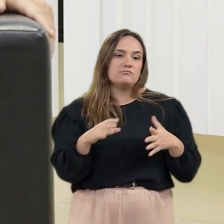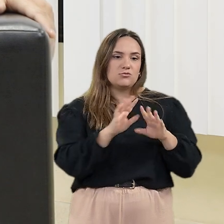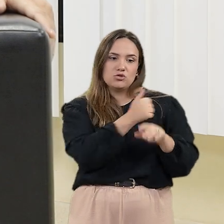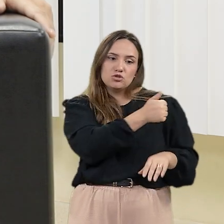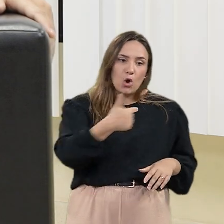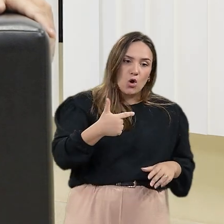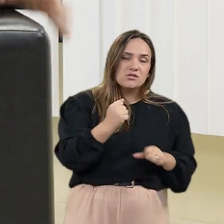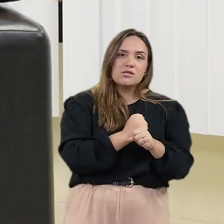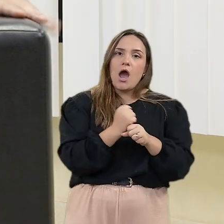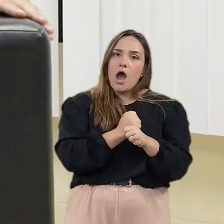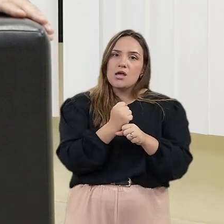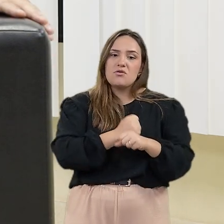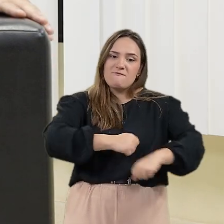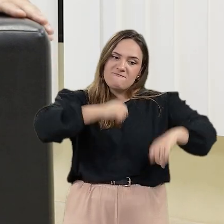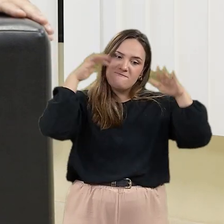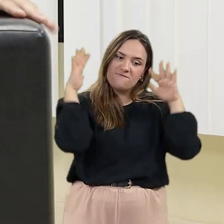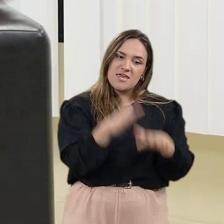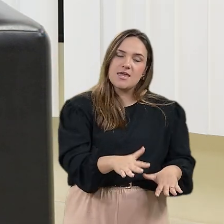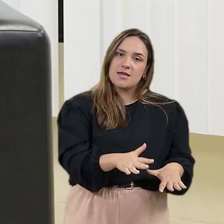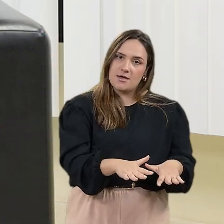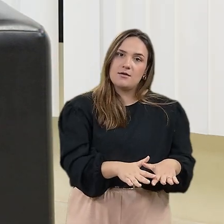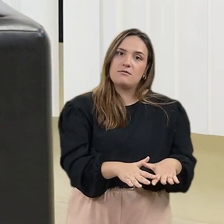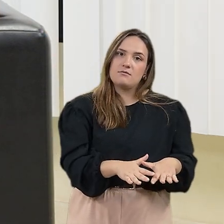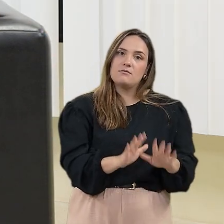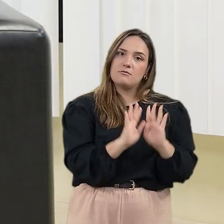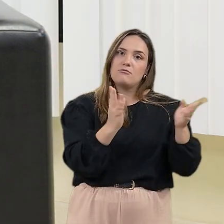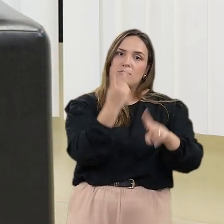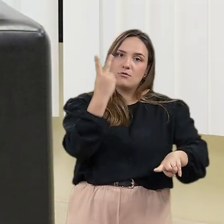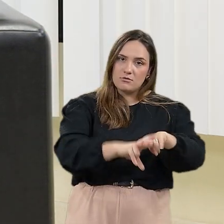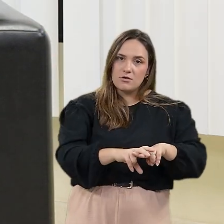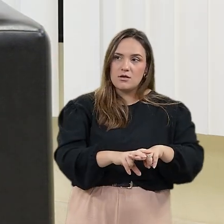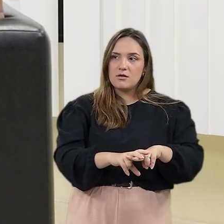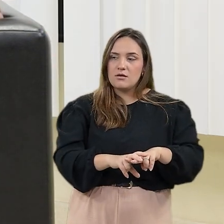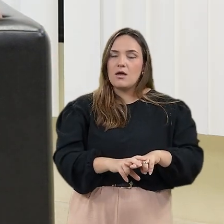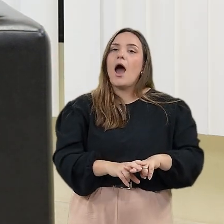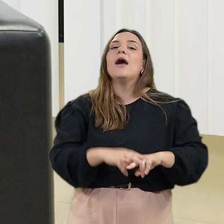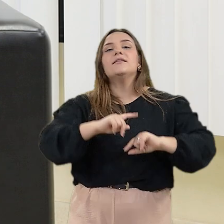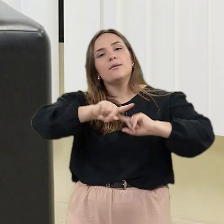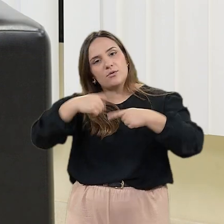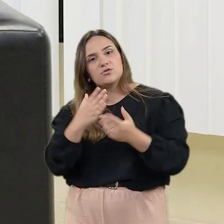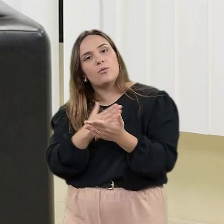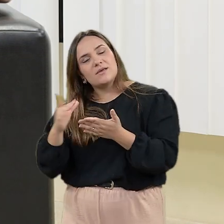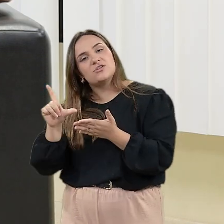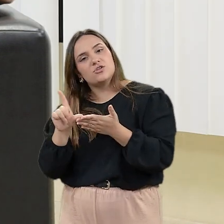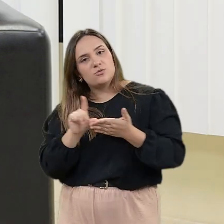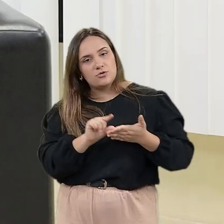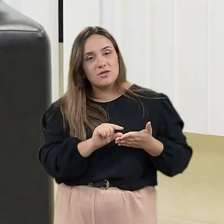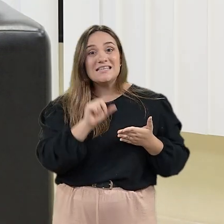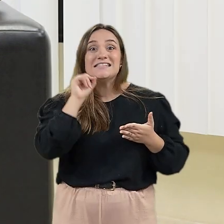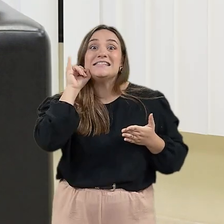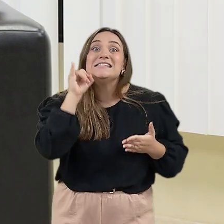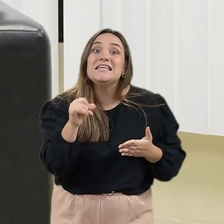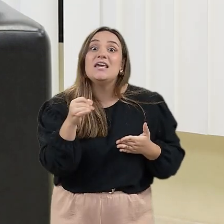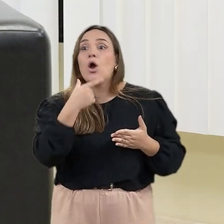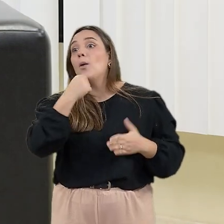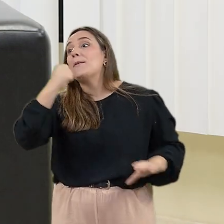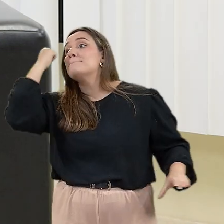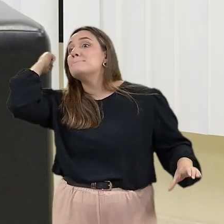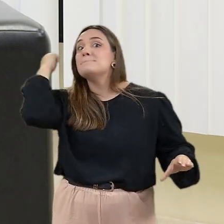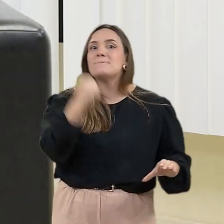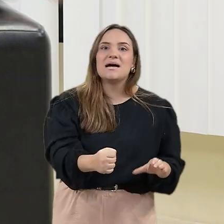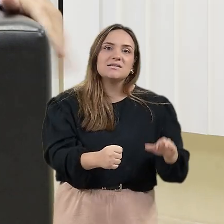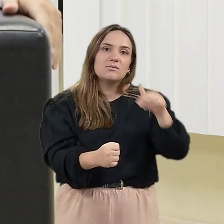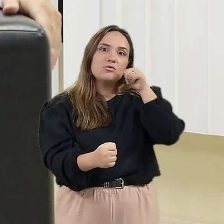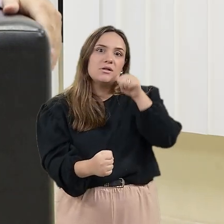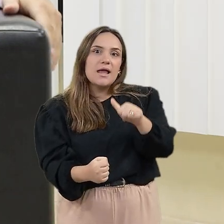fechado. Se ele for reincidente em crime anterior que que causou morte da vítima,